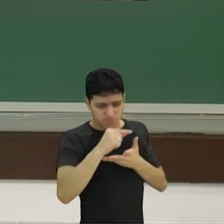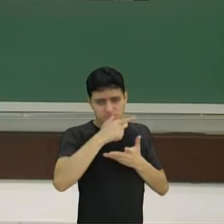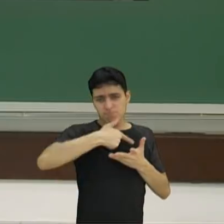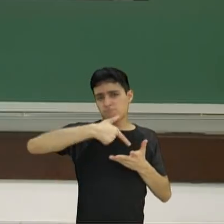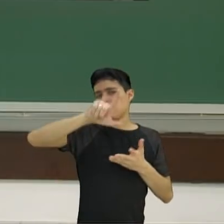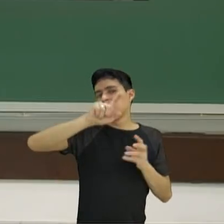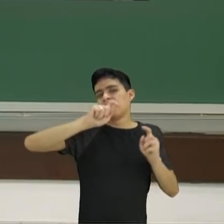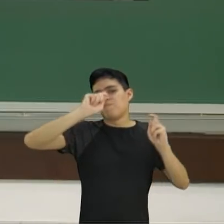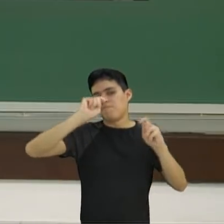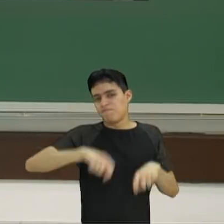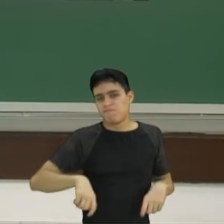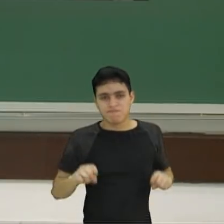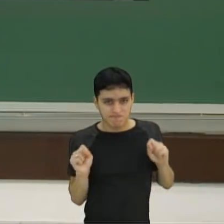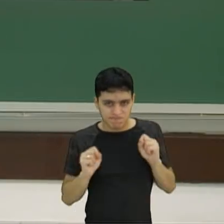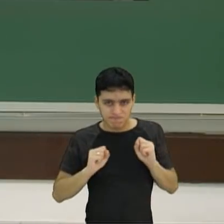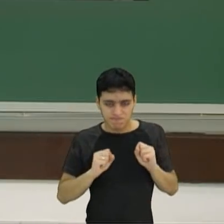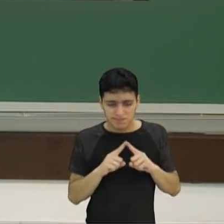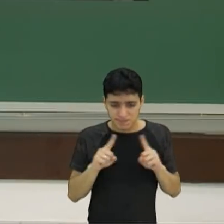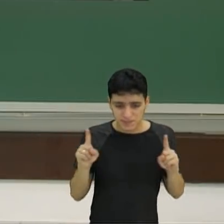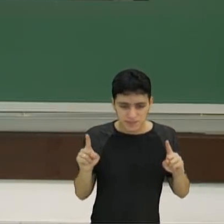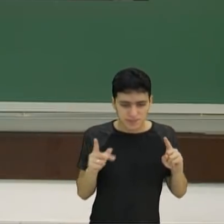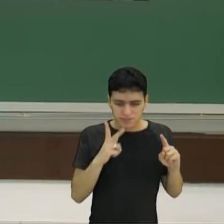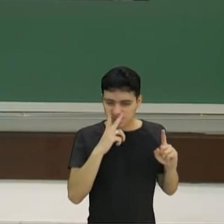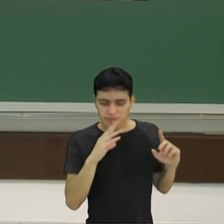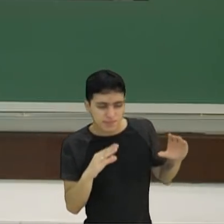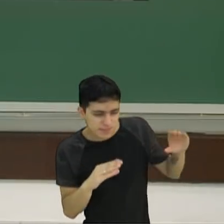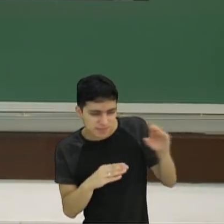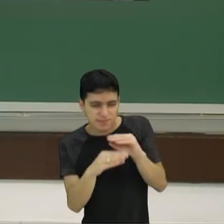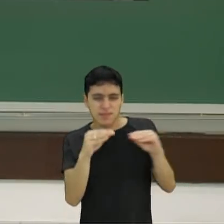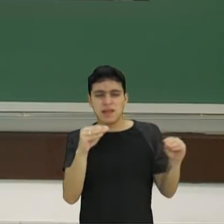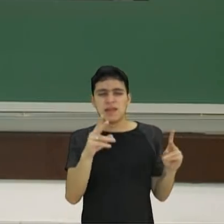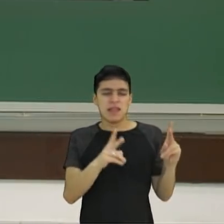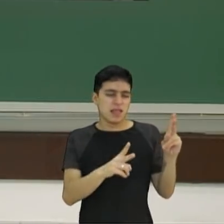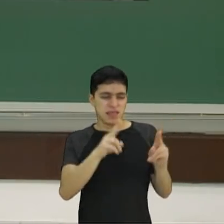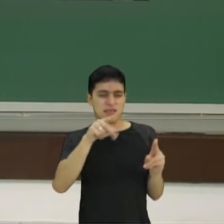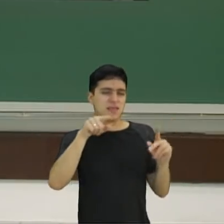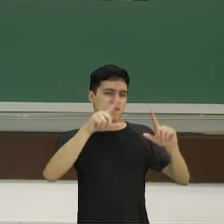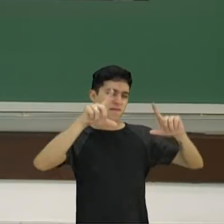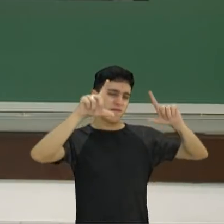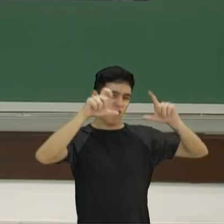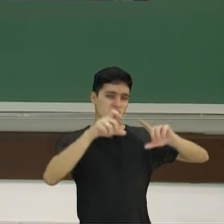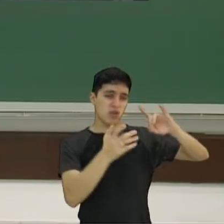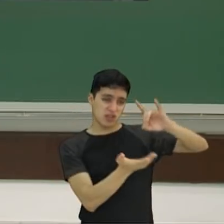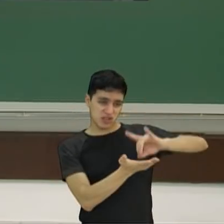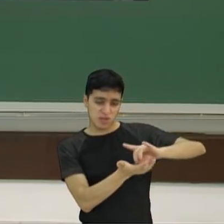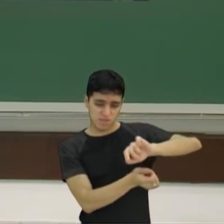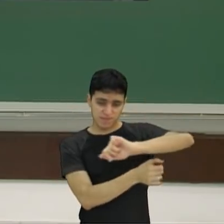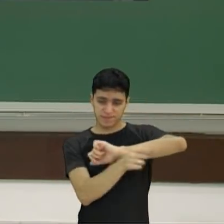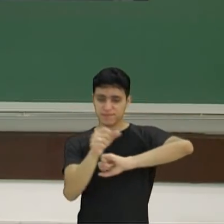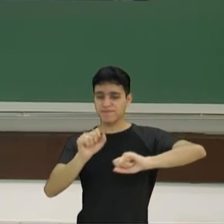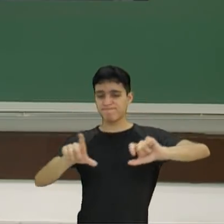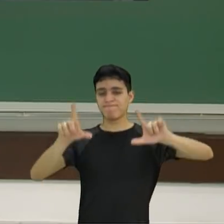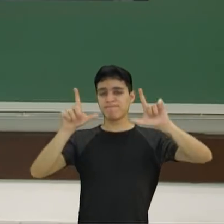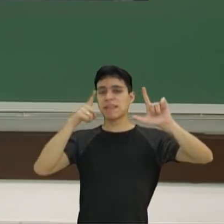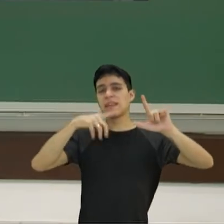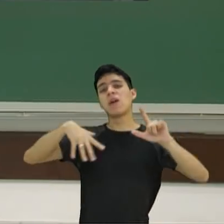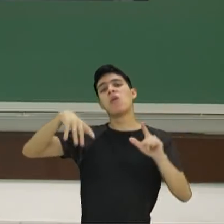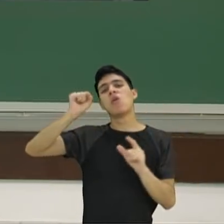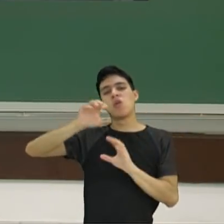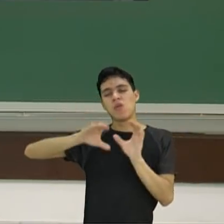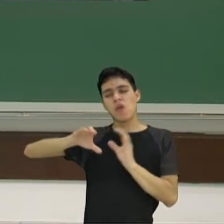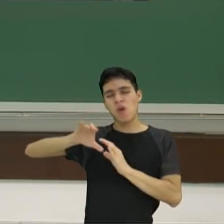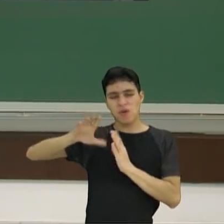outra ainda. Mas ele ampliou, ele manipulou a fotografia original e ganhou o concurso.